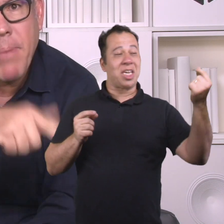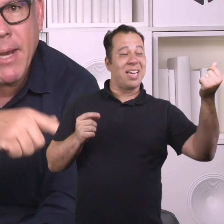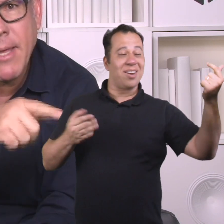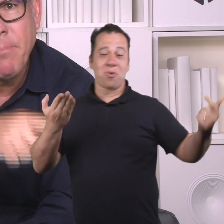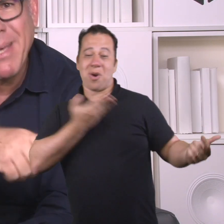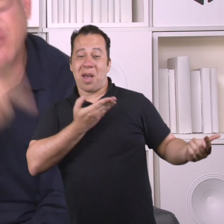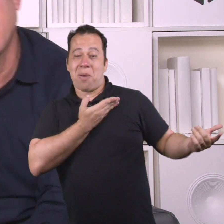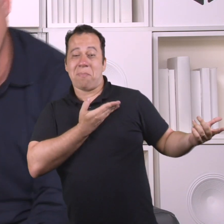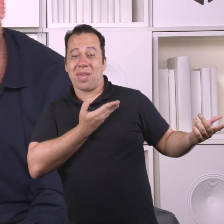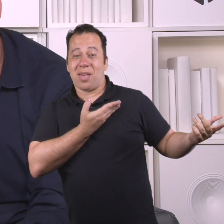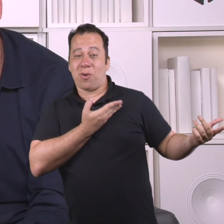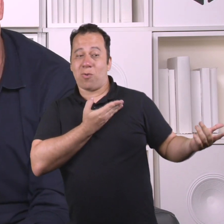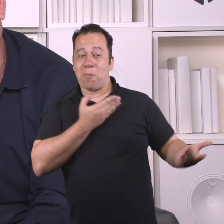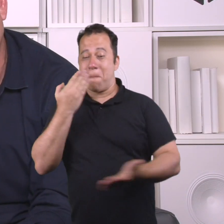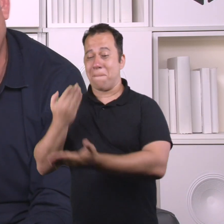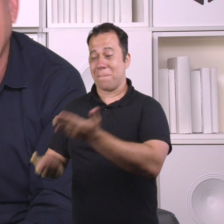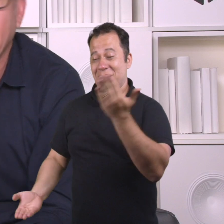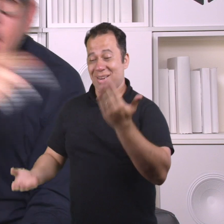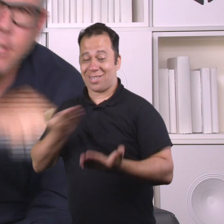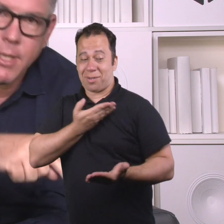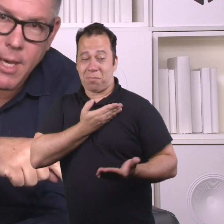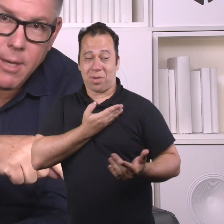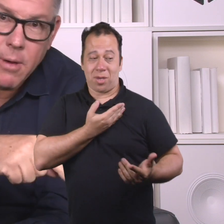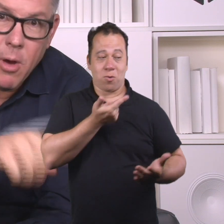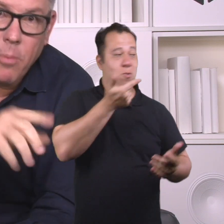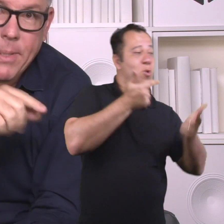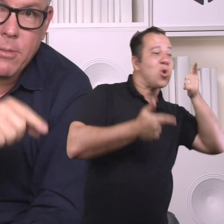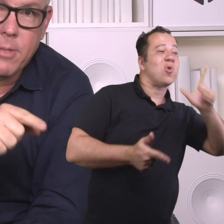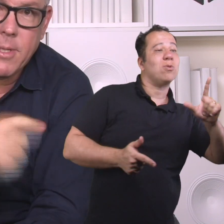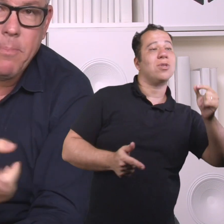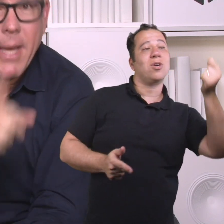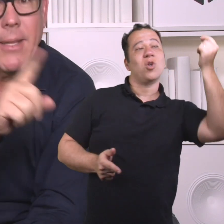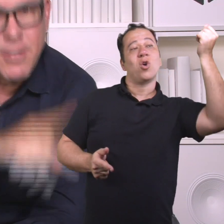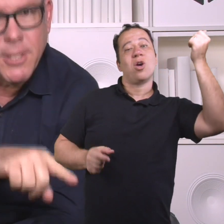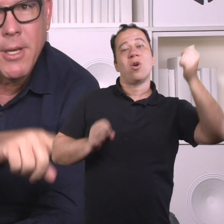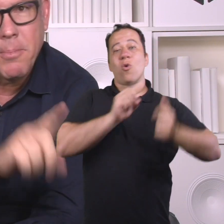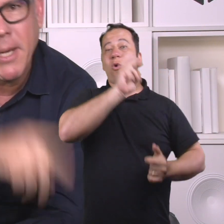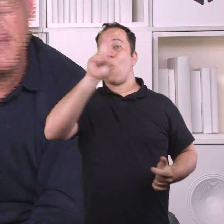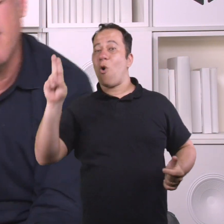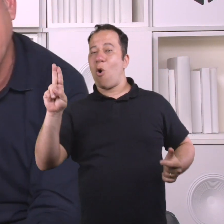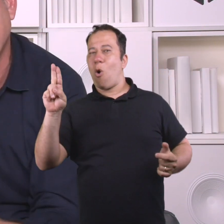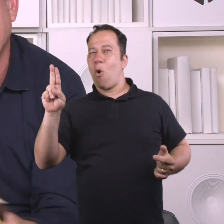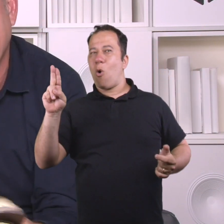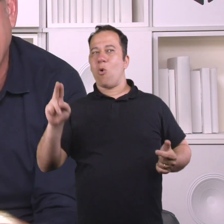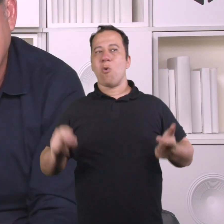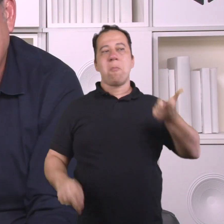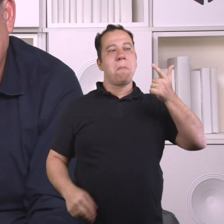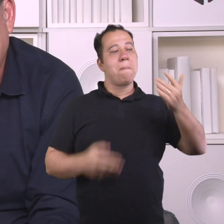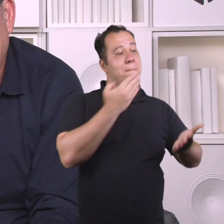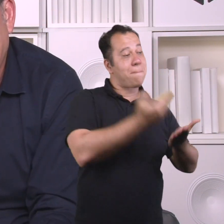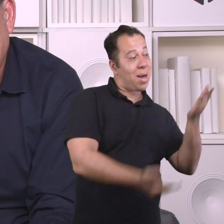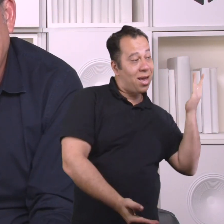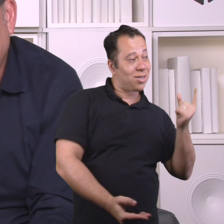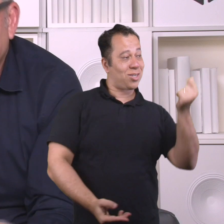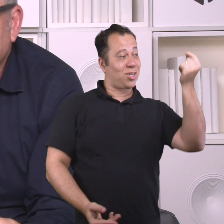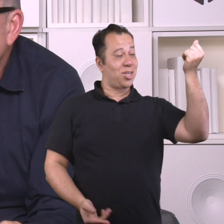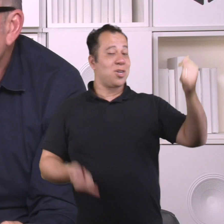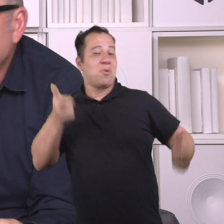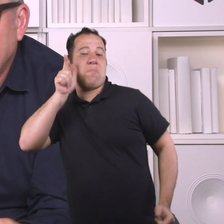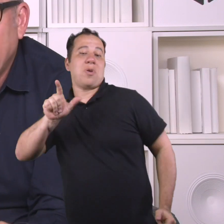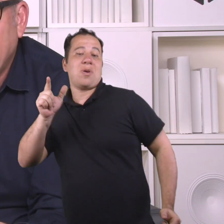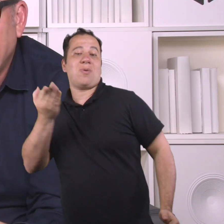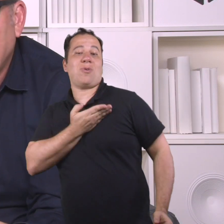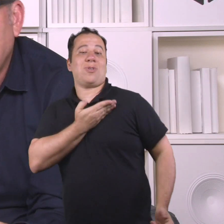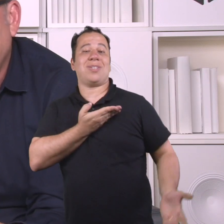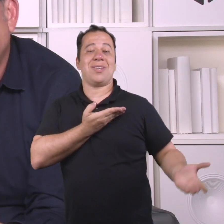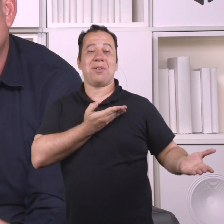Pessoas que perdem pessoas para ganhar dinheiro ou pessoas que perdem dinheiro para ganhar pessoas? Olha,